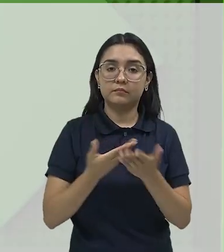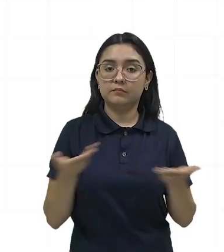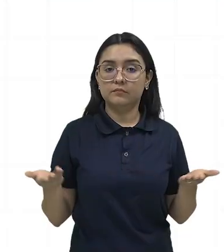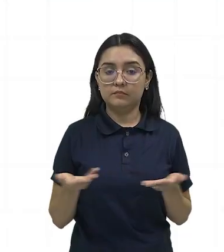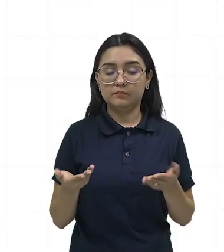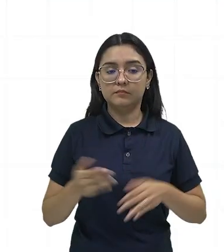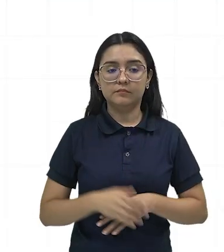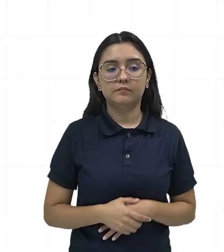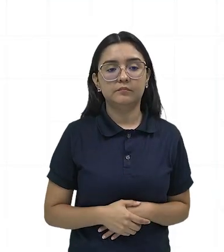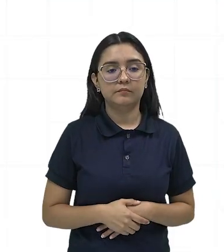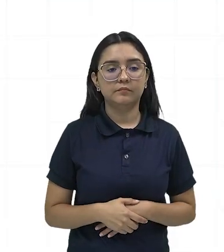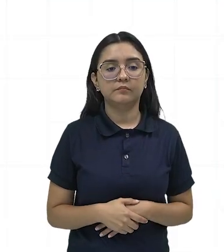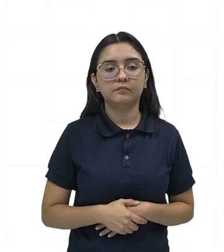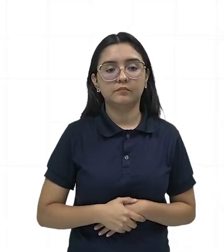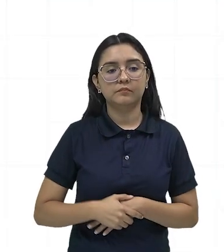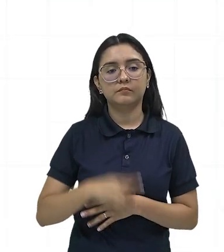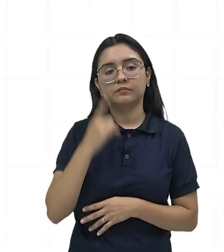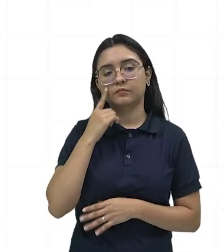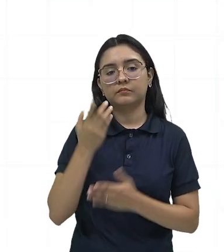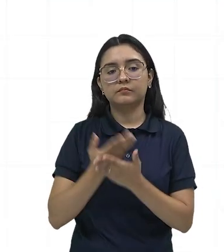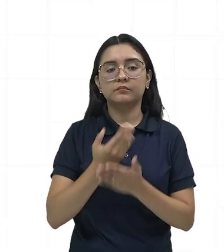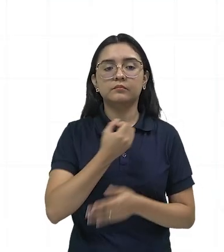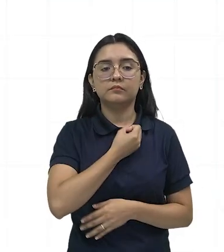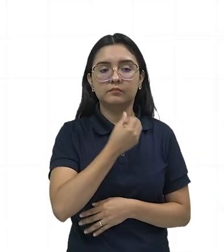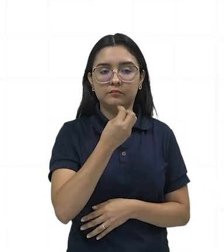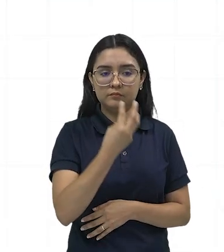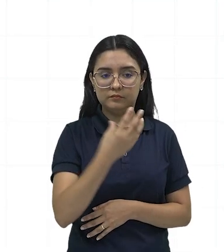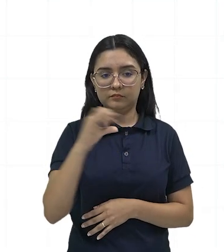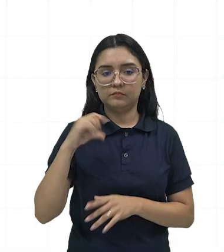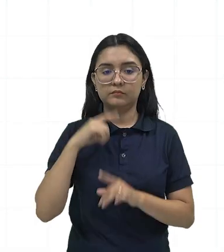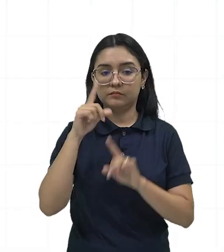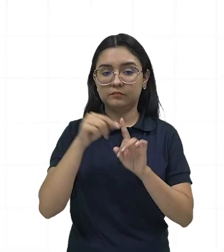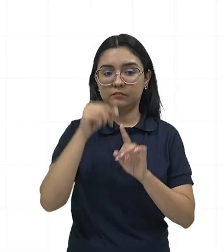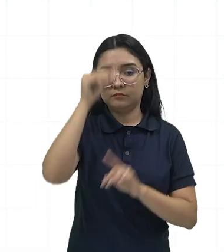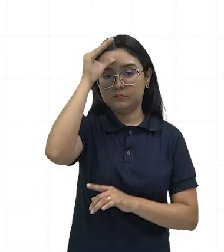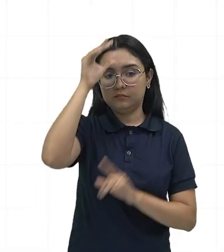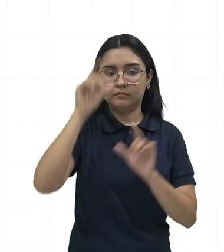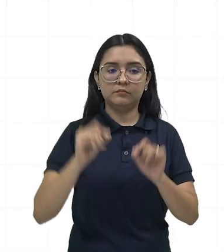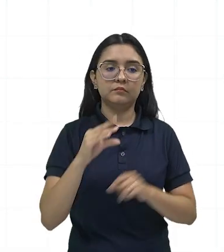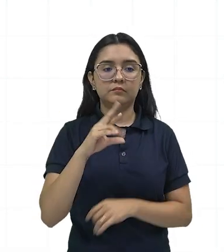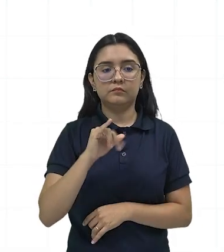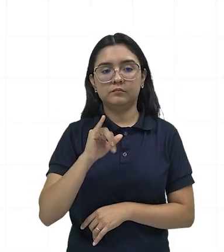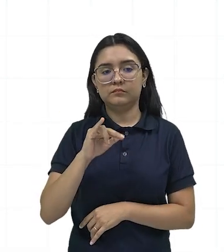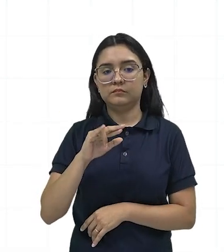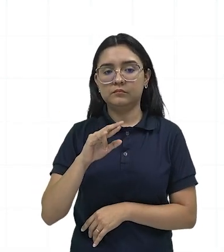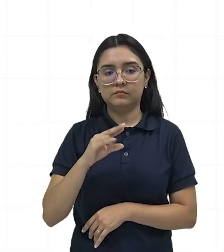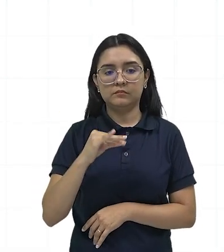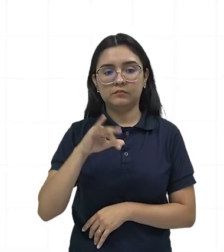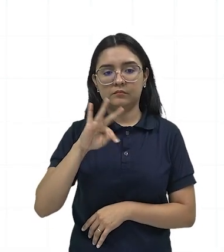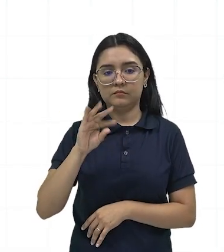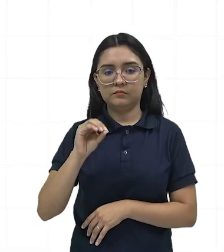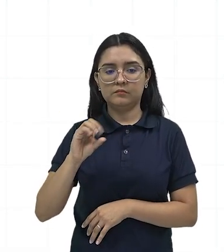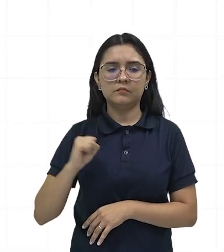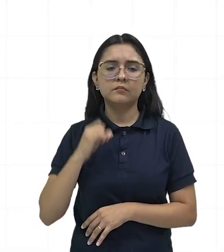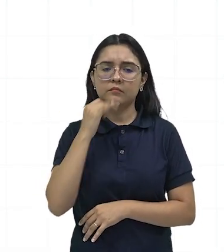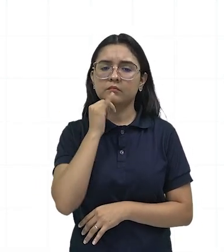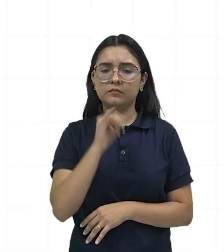aula. A nossa aula 39 tem por objeto de conhecimento circuitos